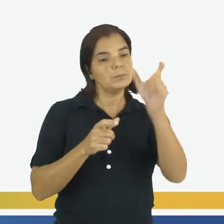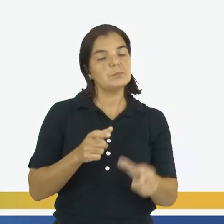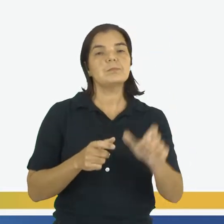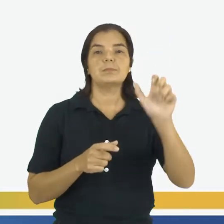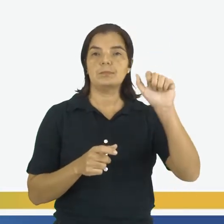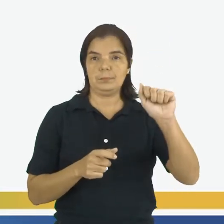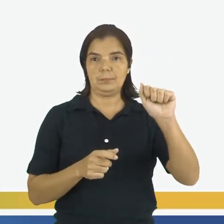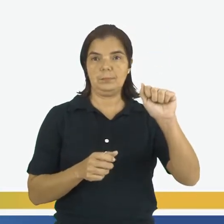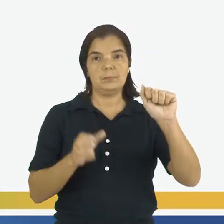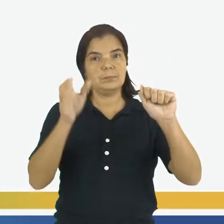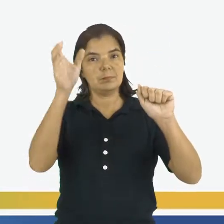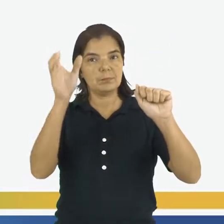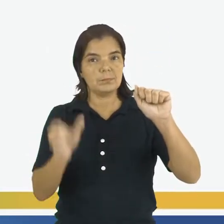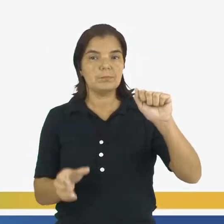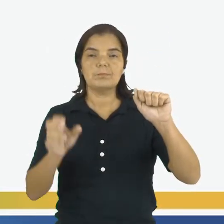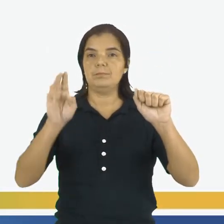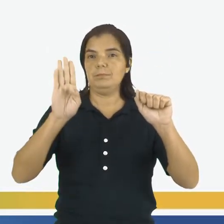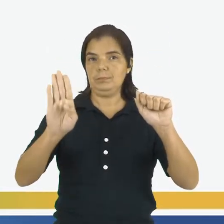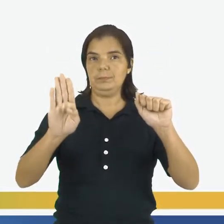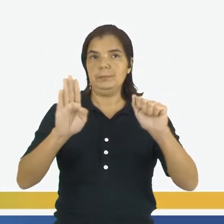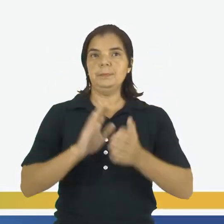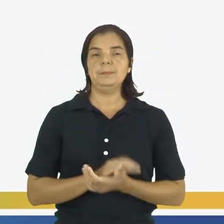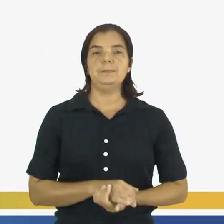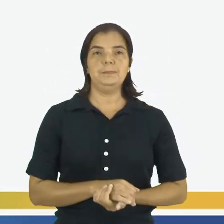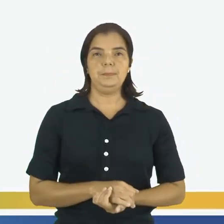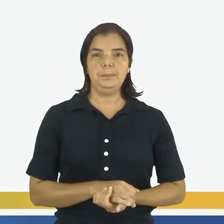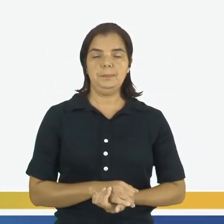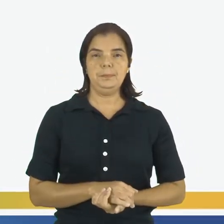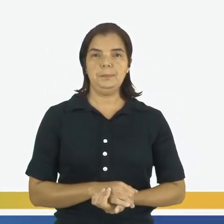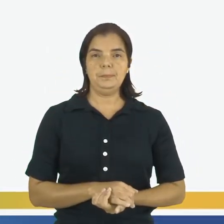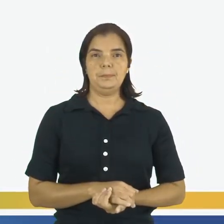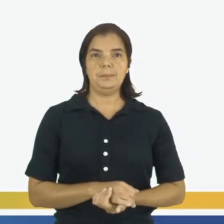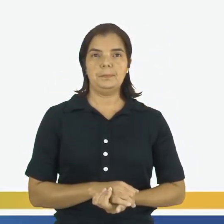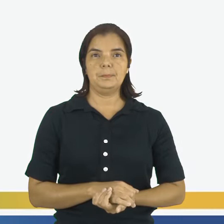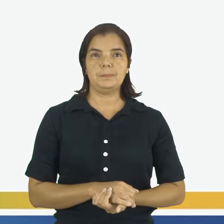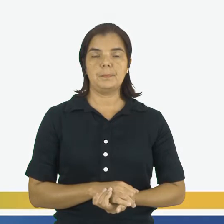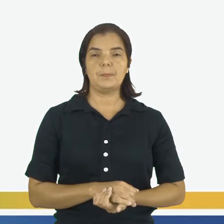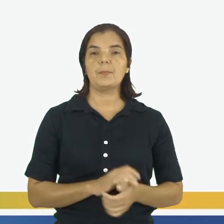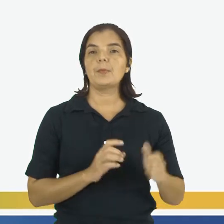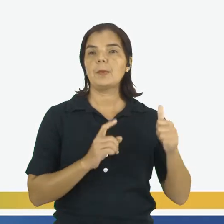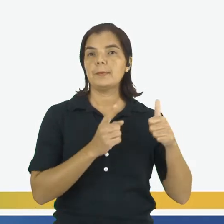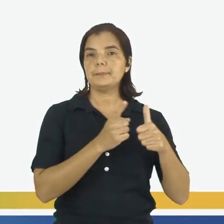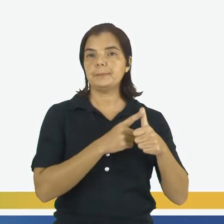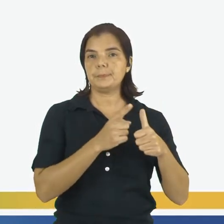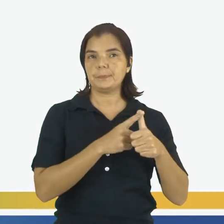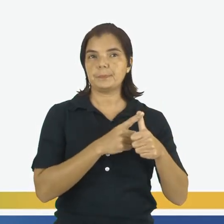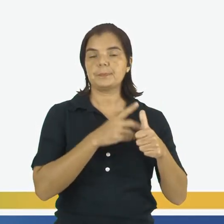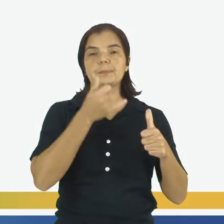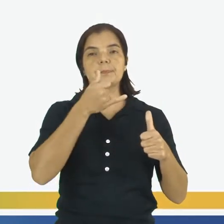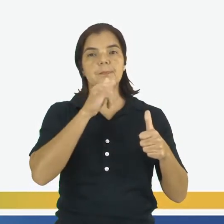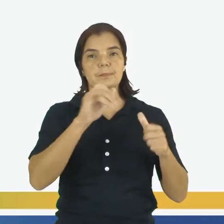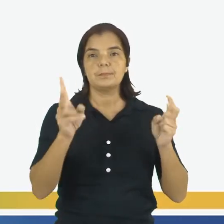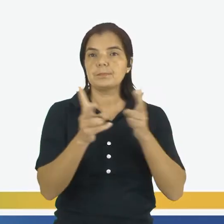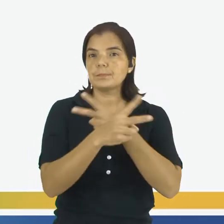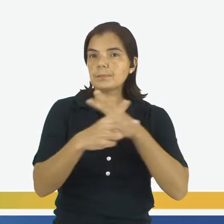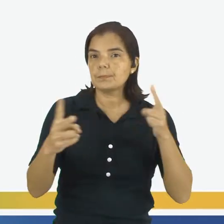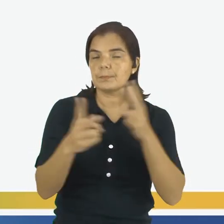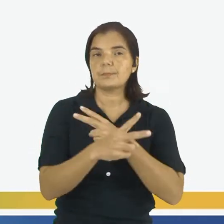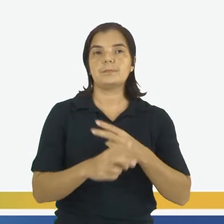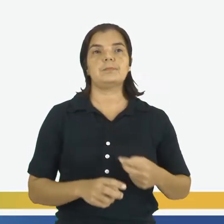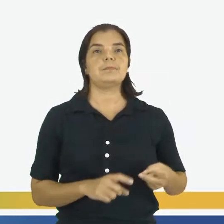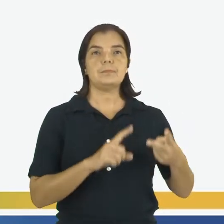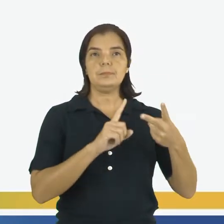A com a coluna B. Nós temos aí a coluna A, número 1, a energia eólica,